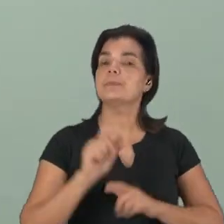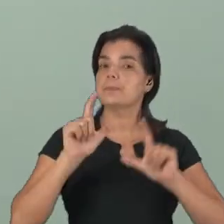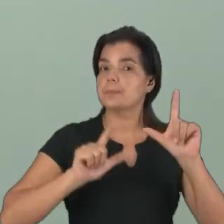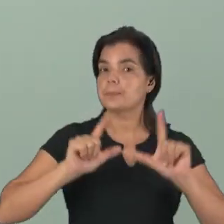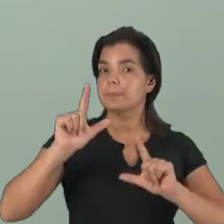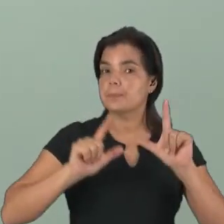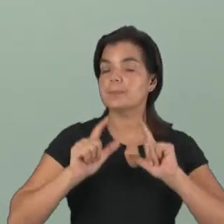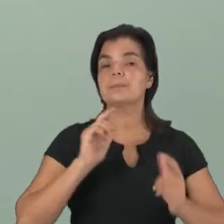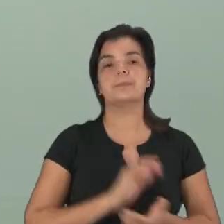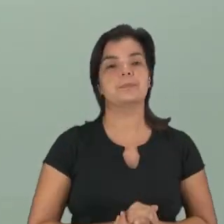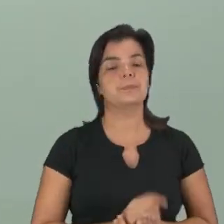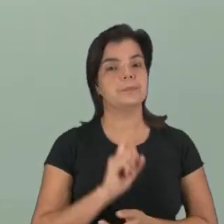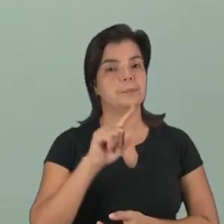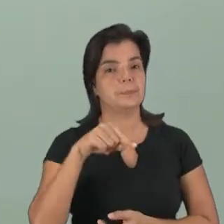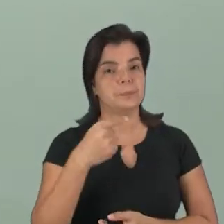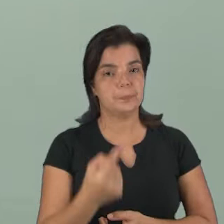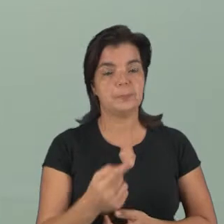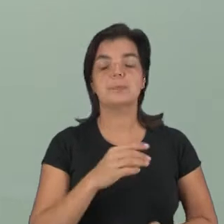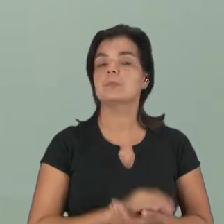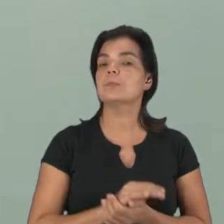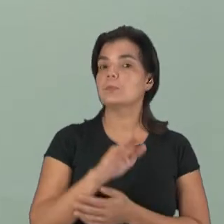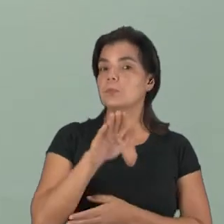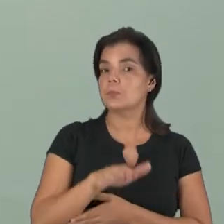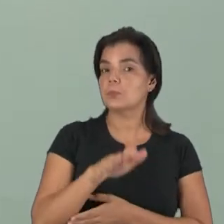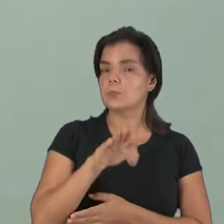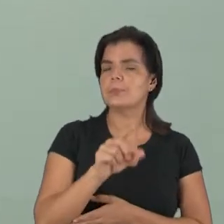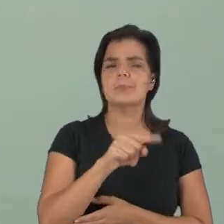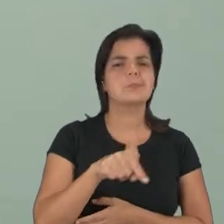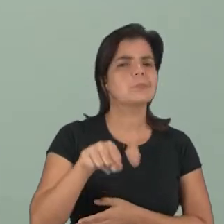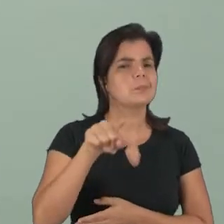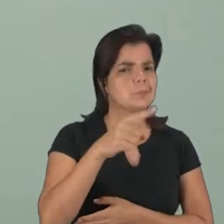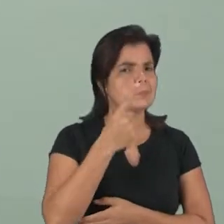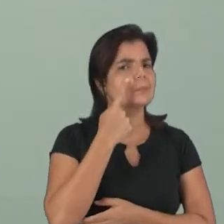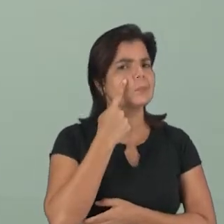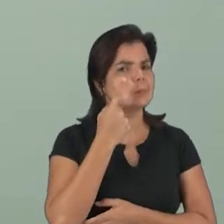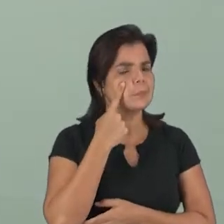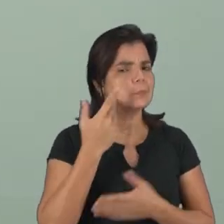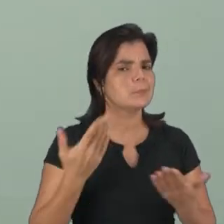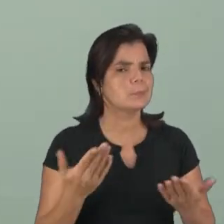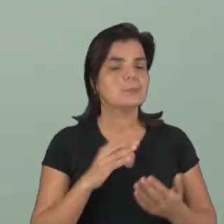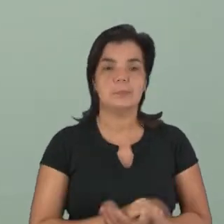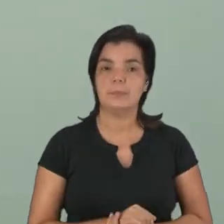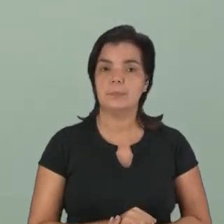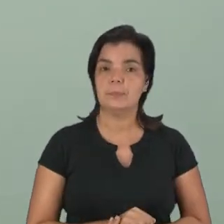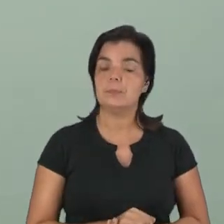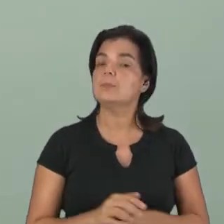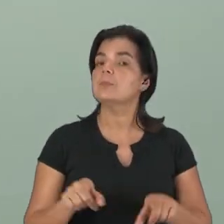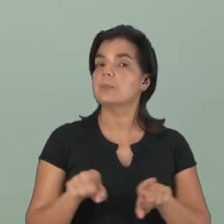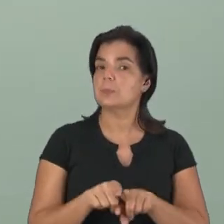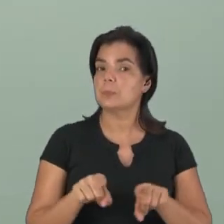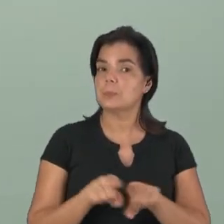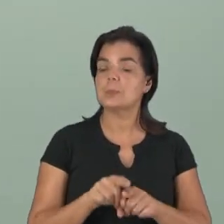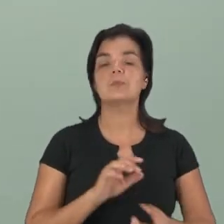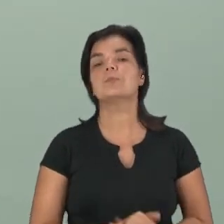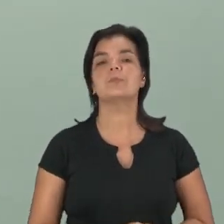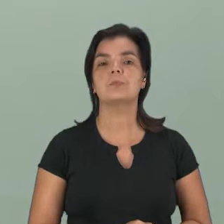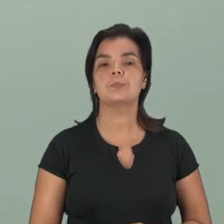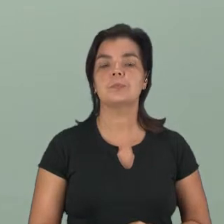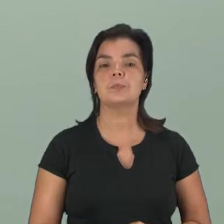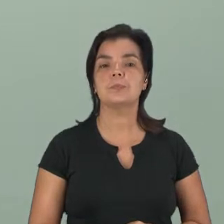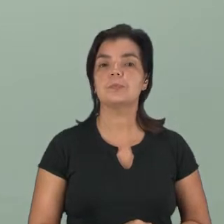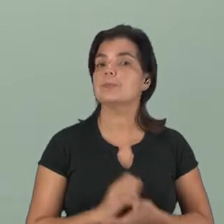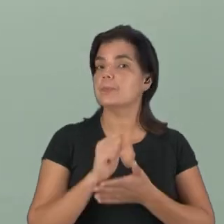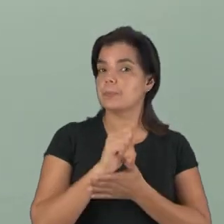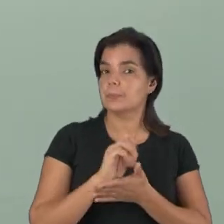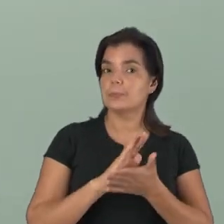TV depois na parte da tarde o que você pode realizar você pode estar realizando as